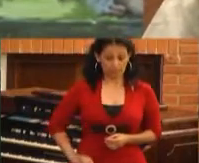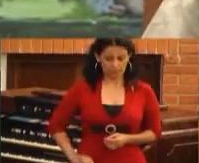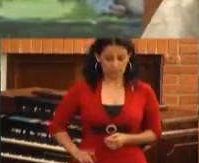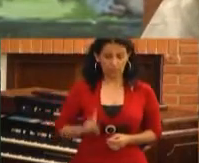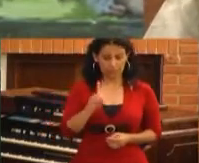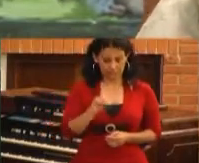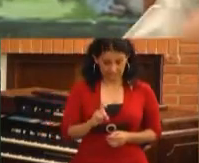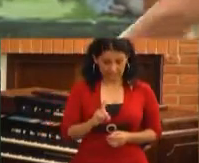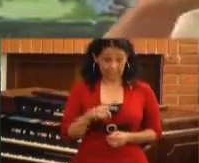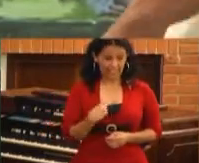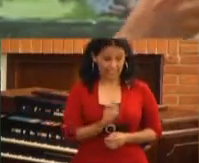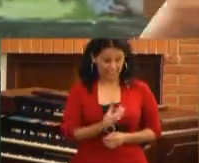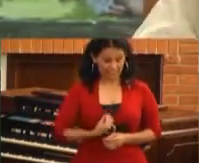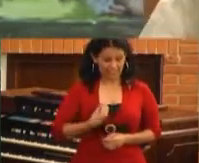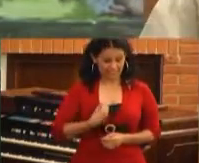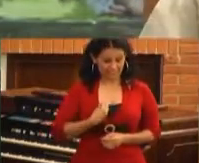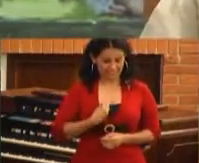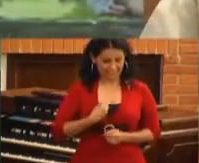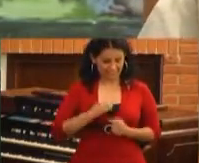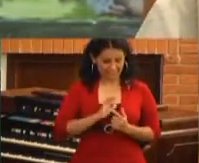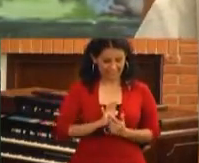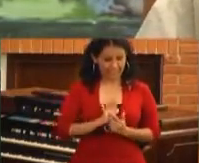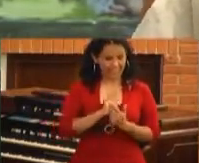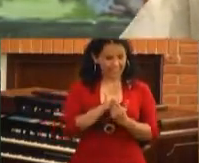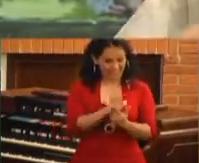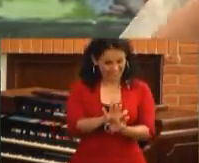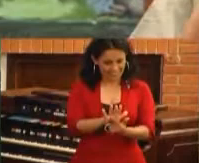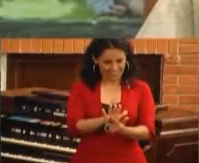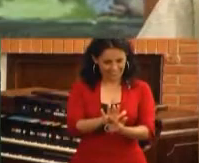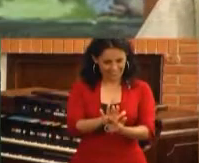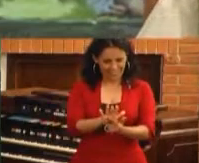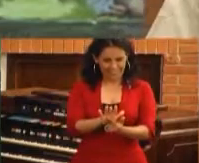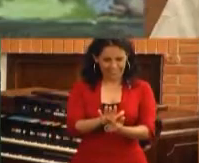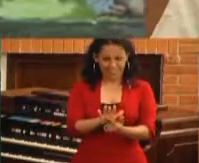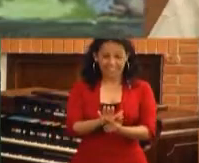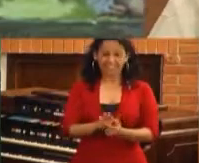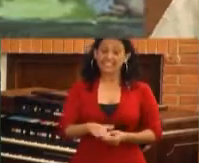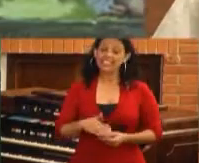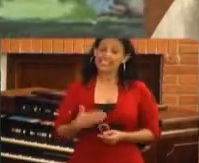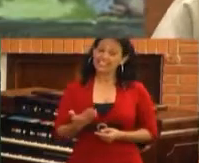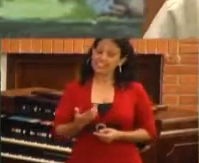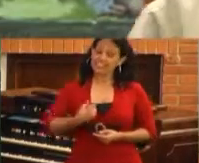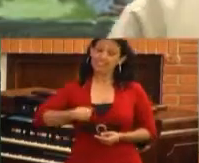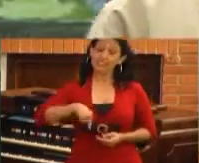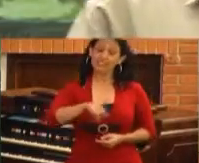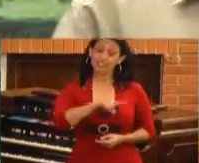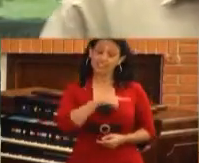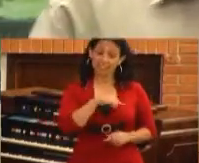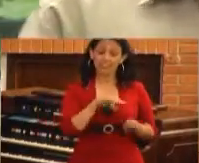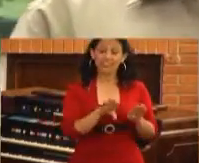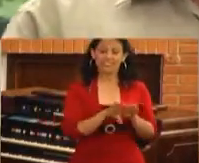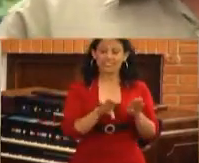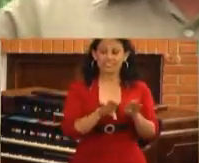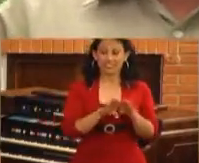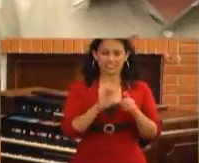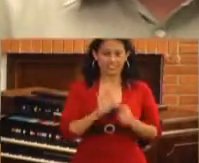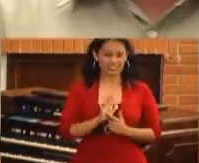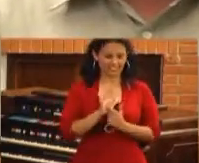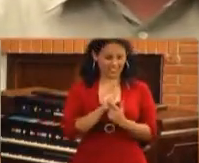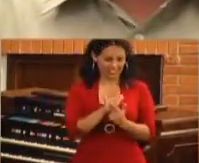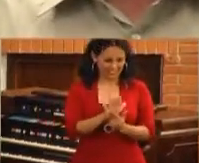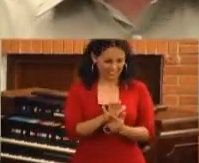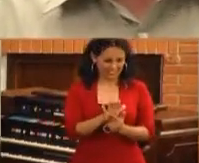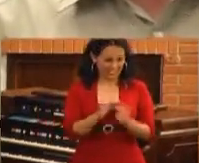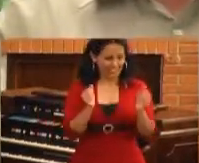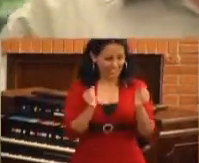vida, se manifestar, então vós também sereis manifestados com